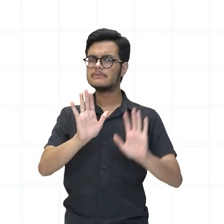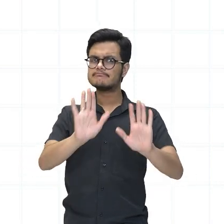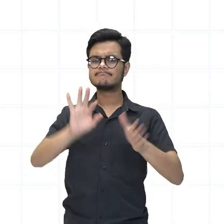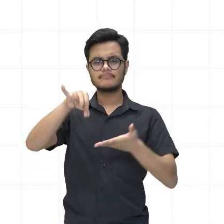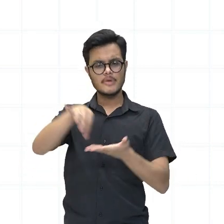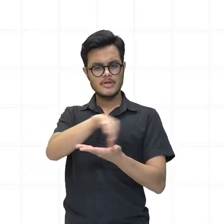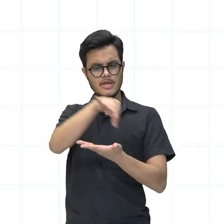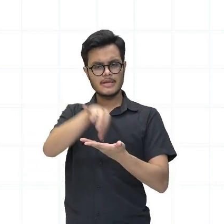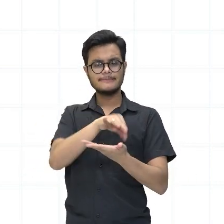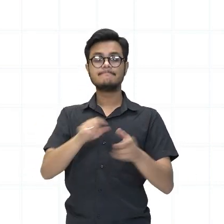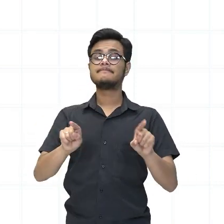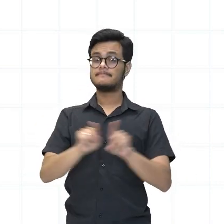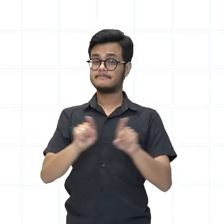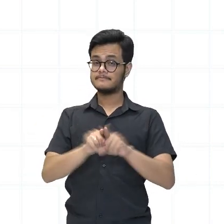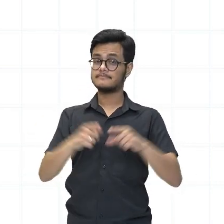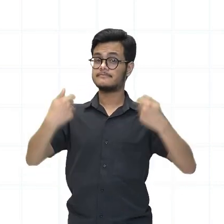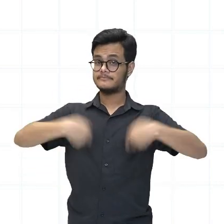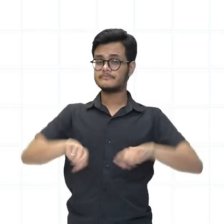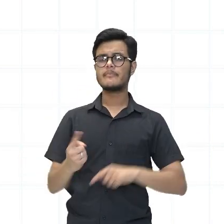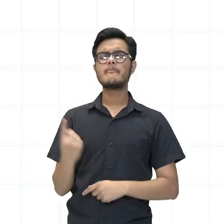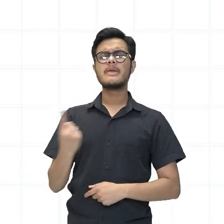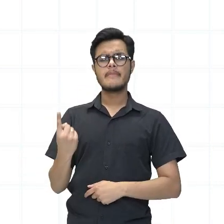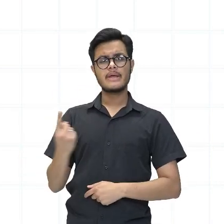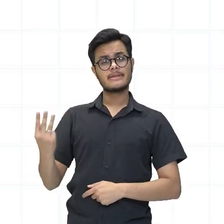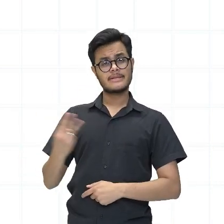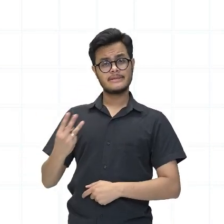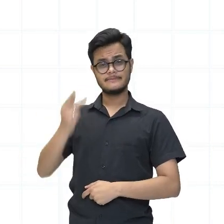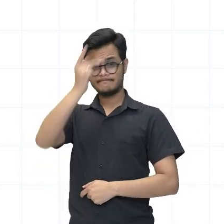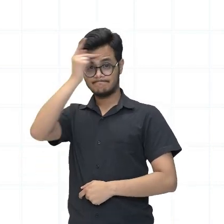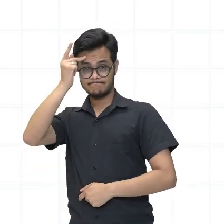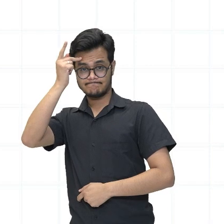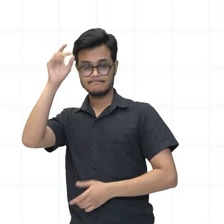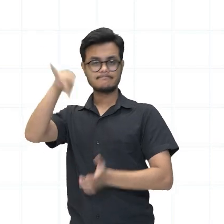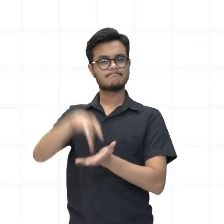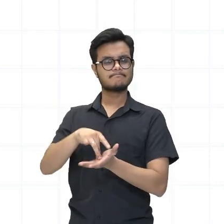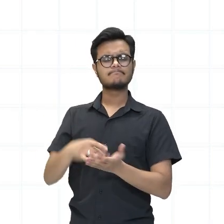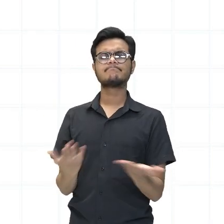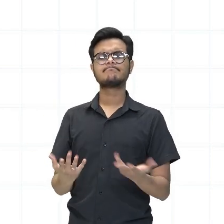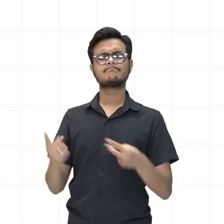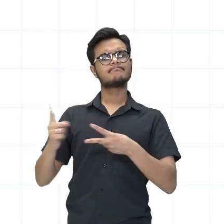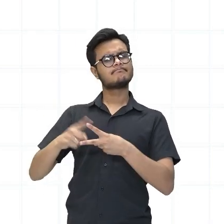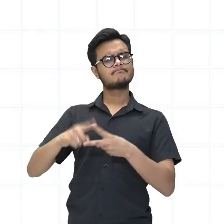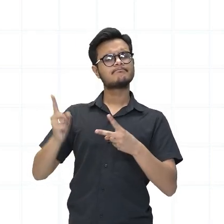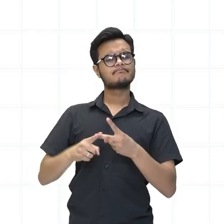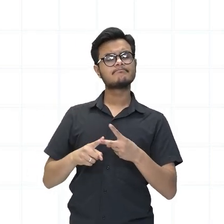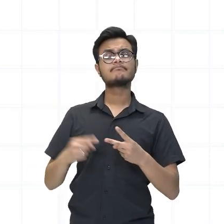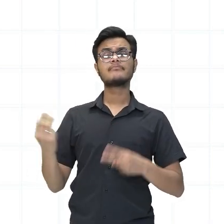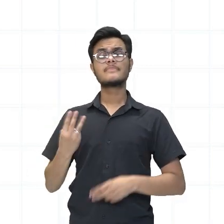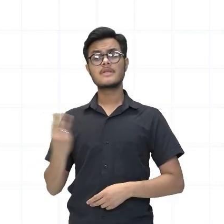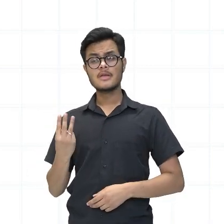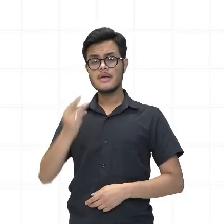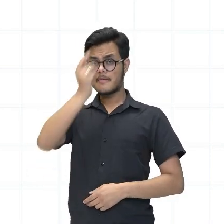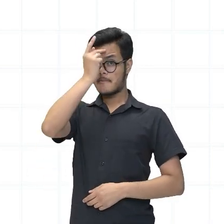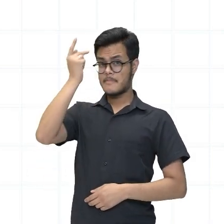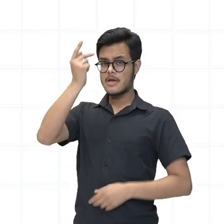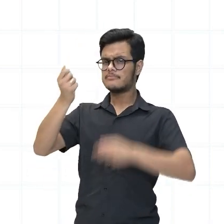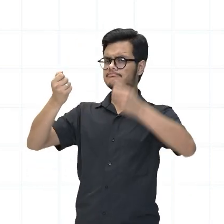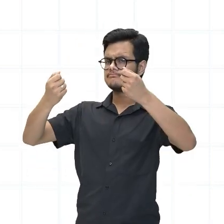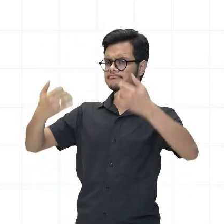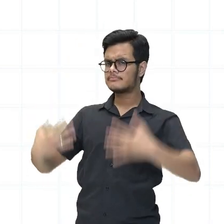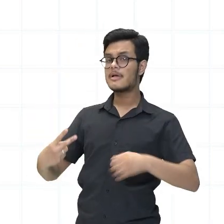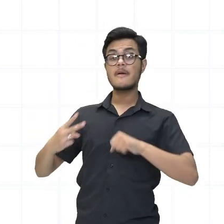também. Escrita em primeira ou terceira pessoa. Quando falamos em primeira ou terceira pessoa, estamos falando